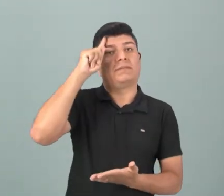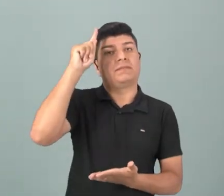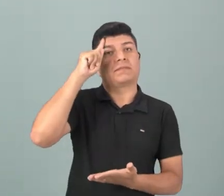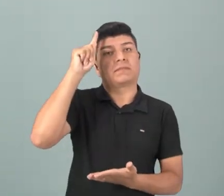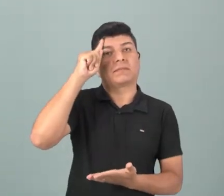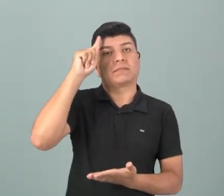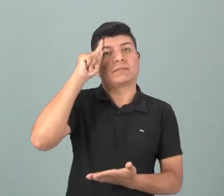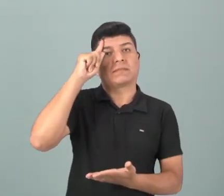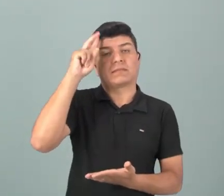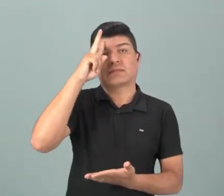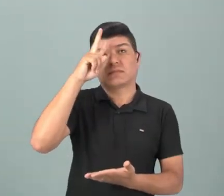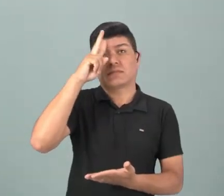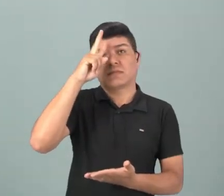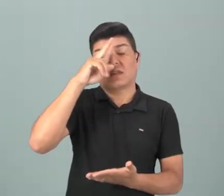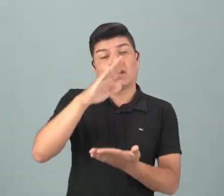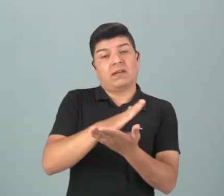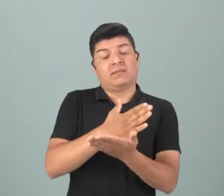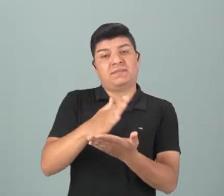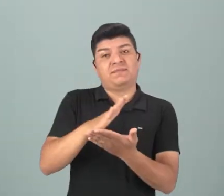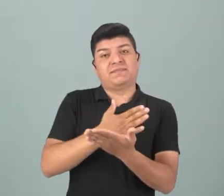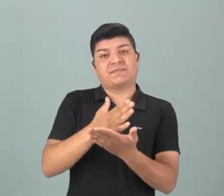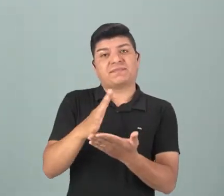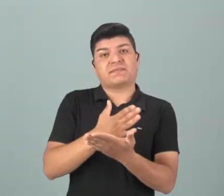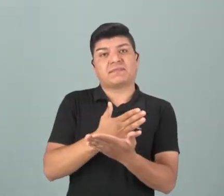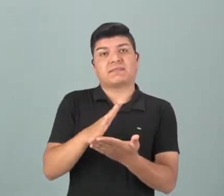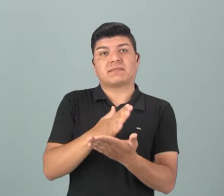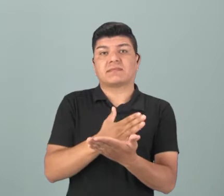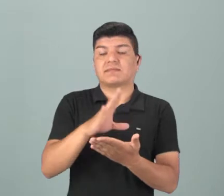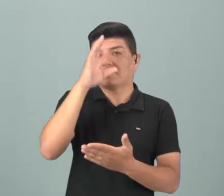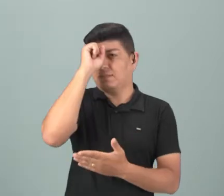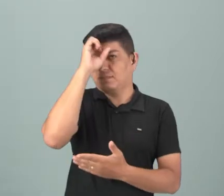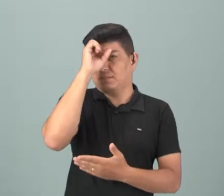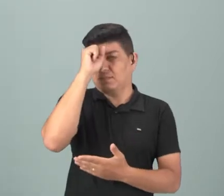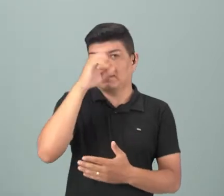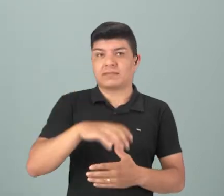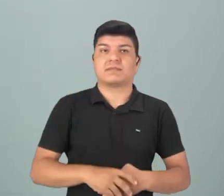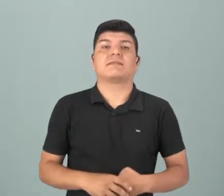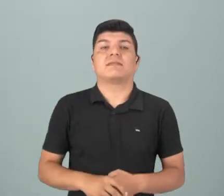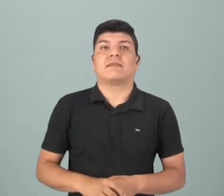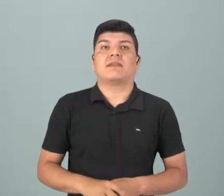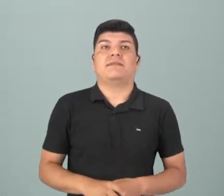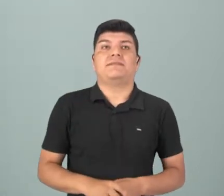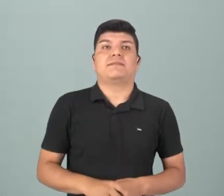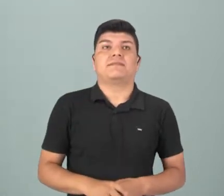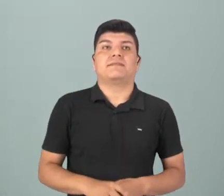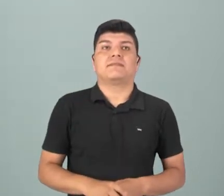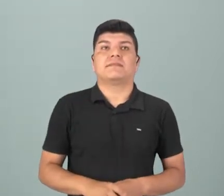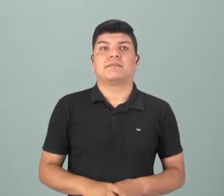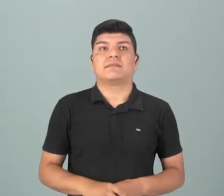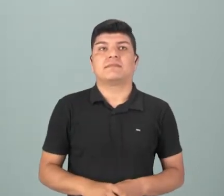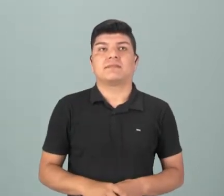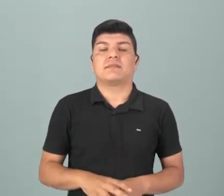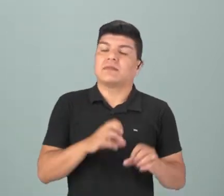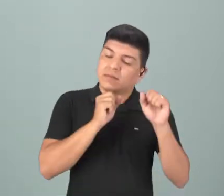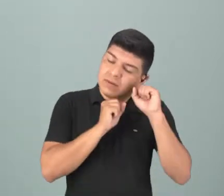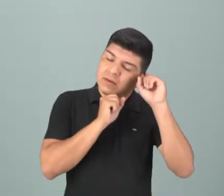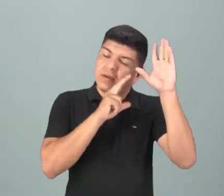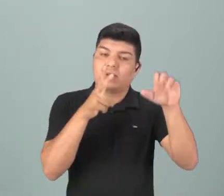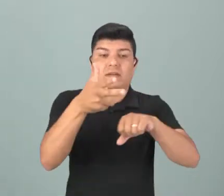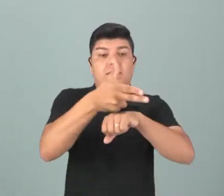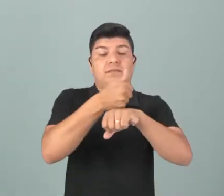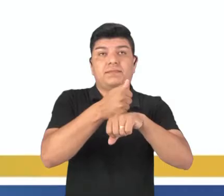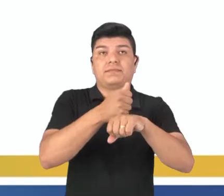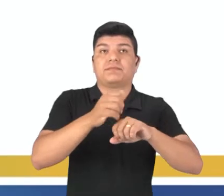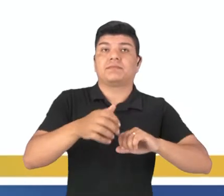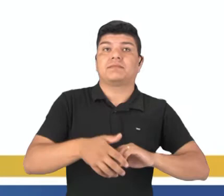certo é lembrem comigo algumas as ideias livro Altino se Nós aprendemos com temos aí wake up early acordar cedo